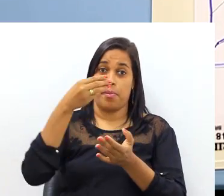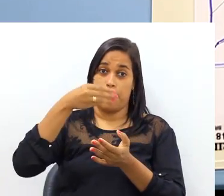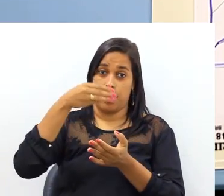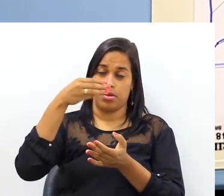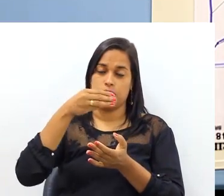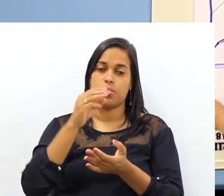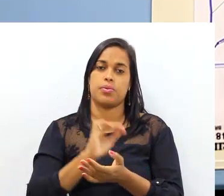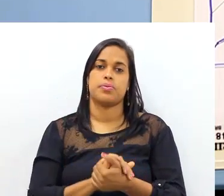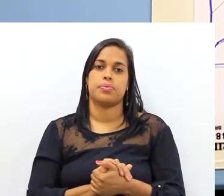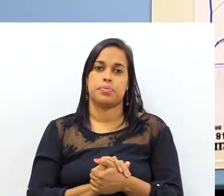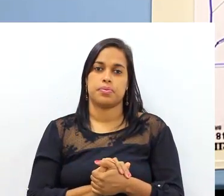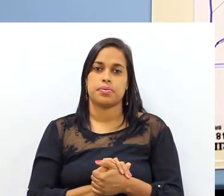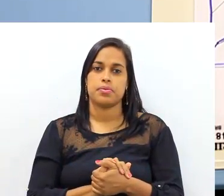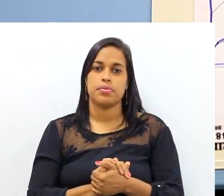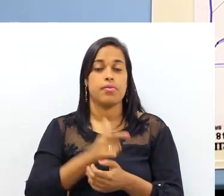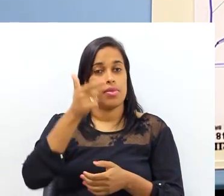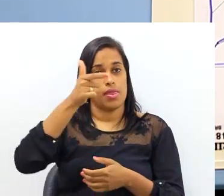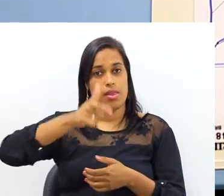aqui.